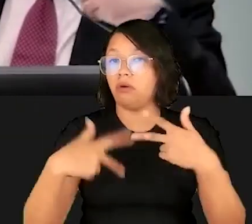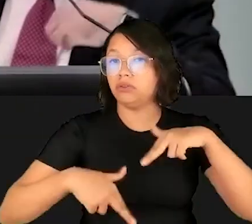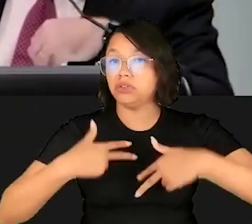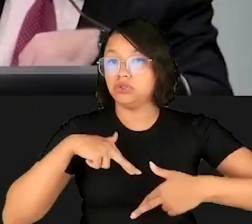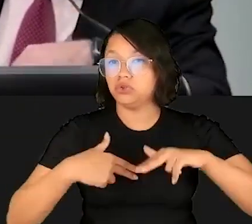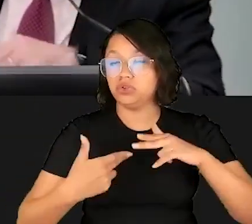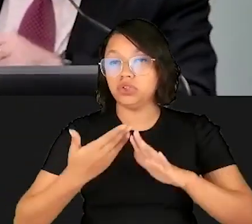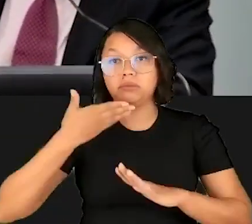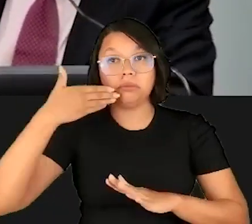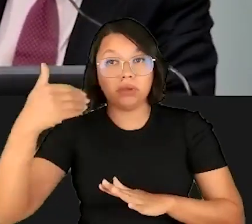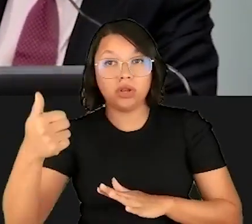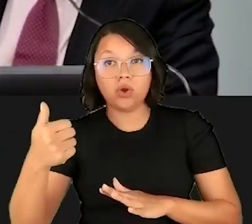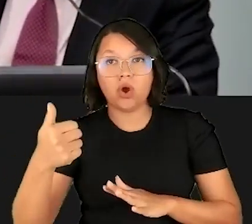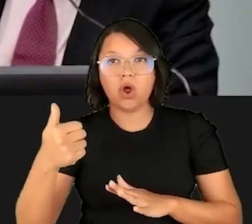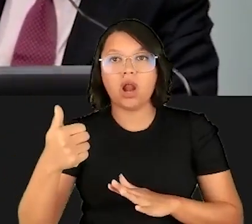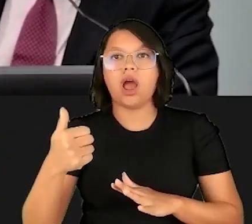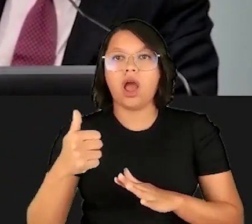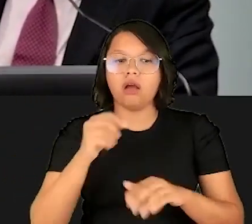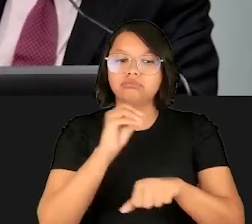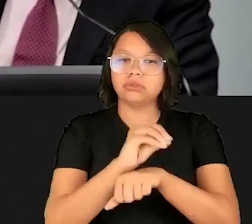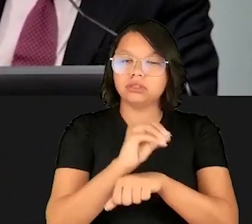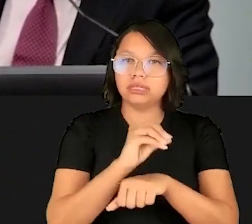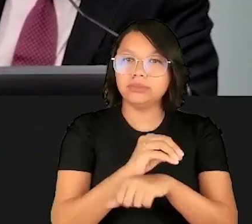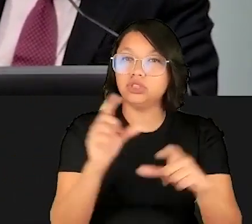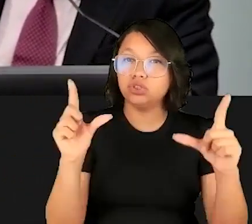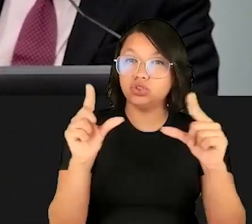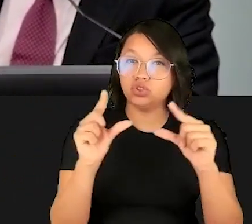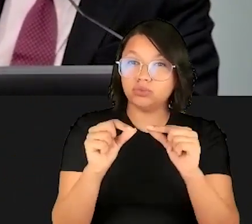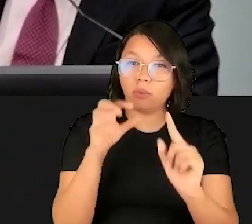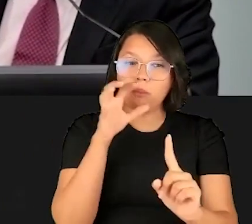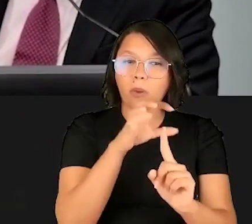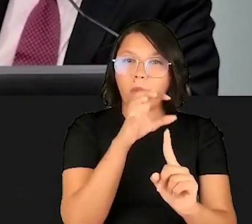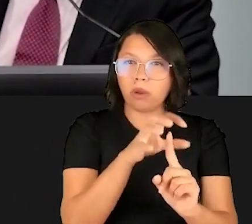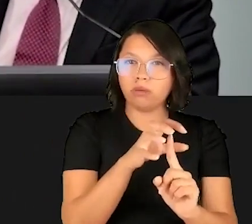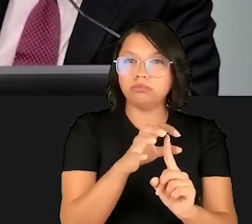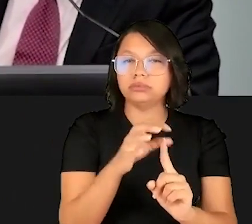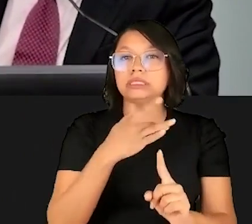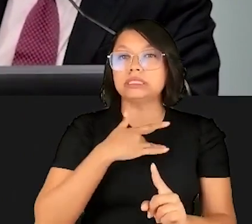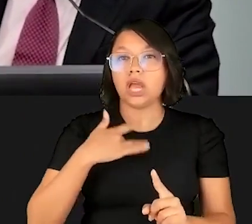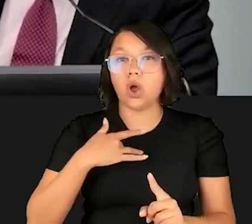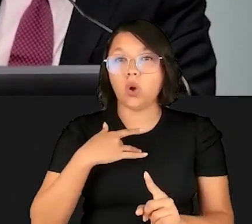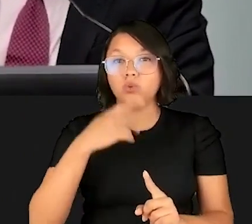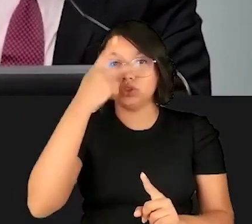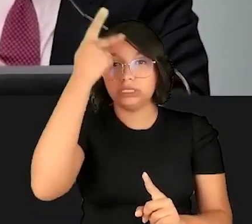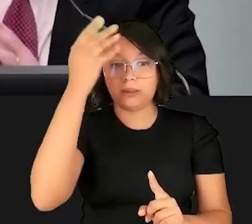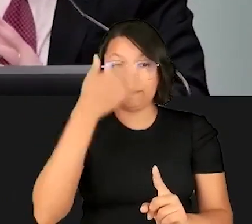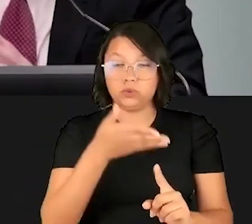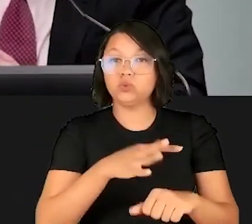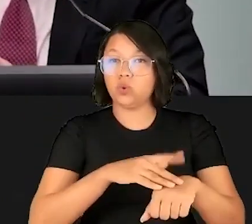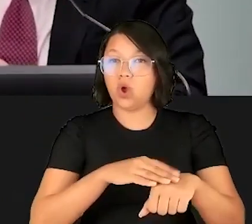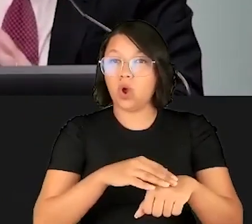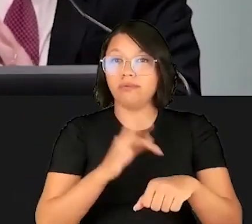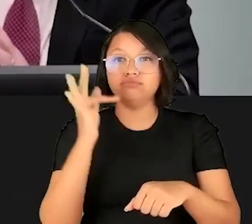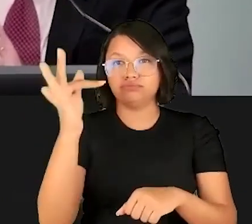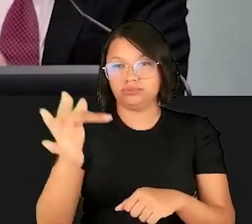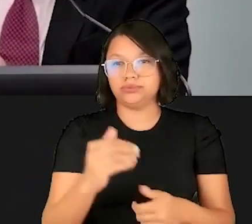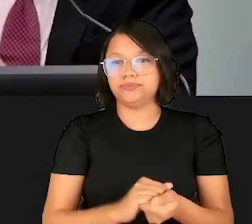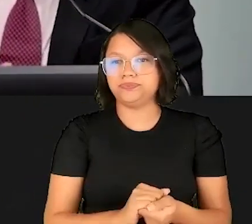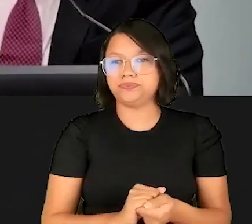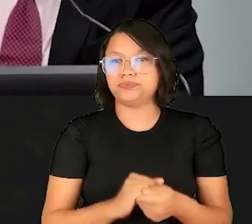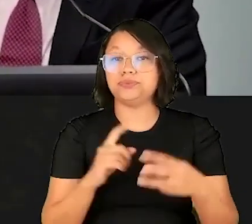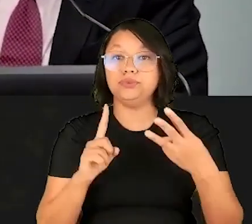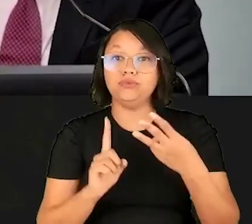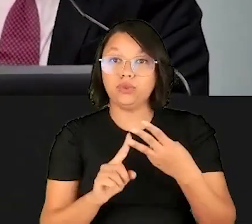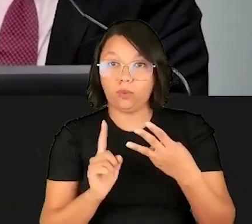reduzindo o impacto na saúde do paciente a longo prazo. E, finalmente, o terceiro ponto, o terceiro pé